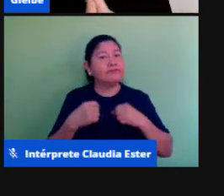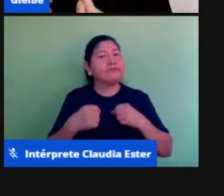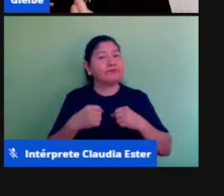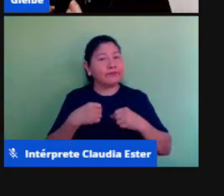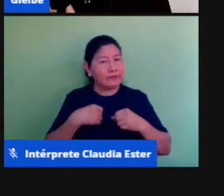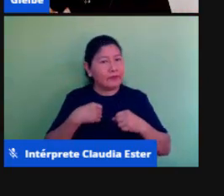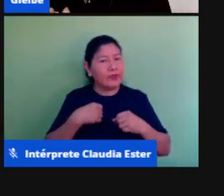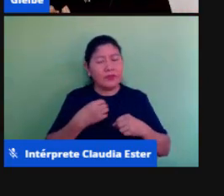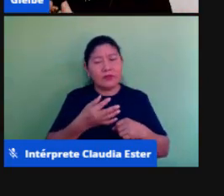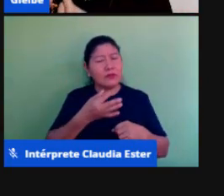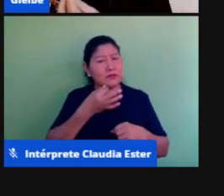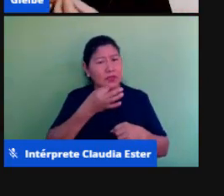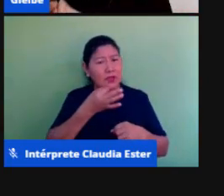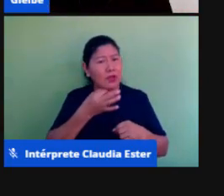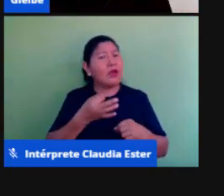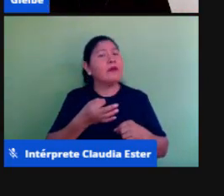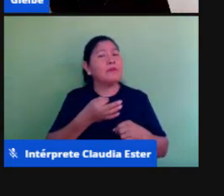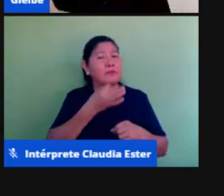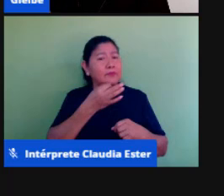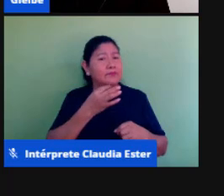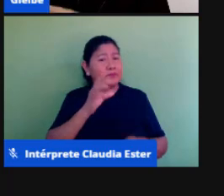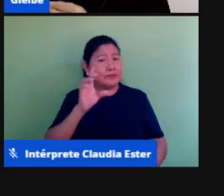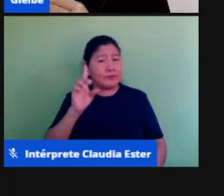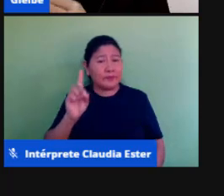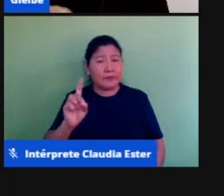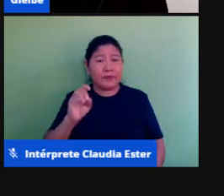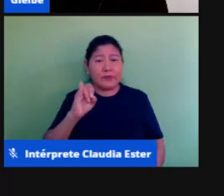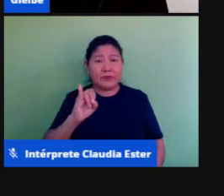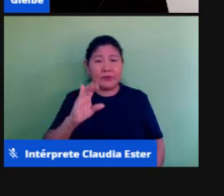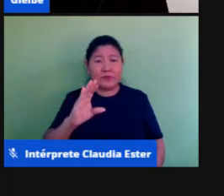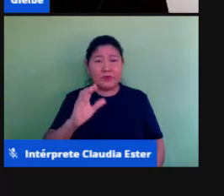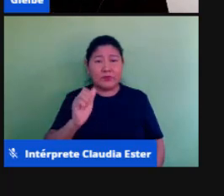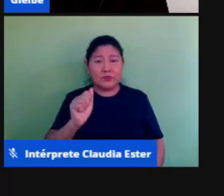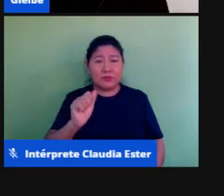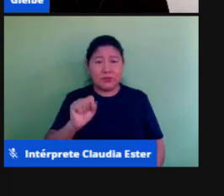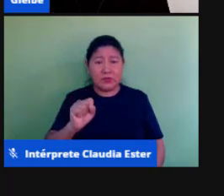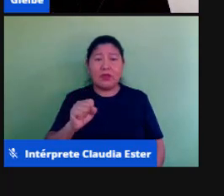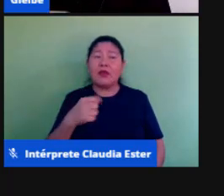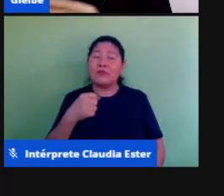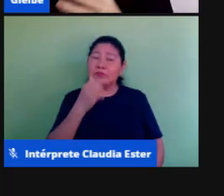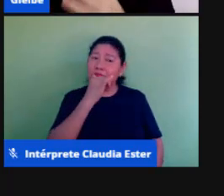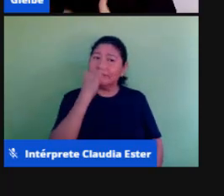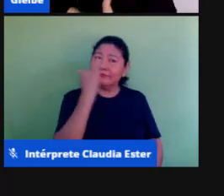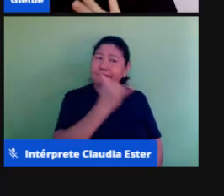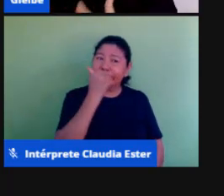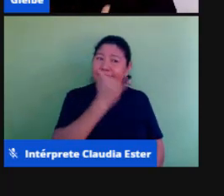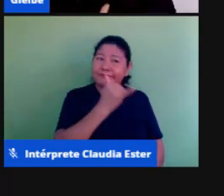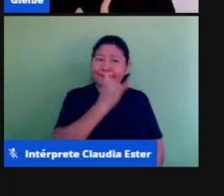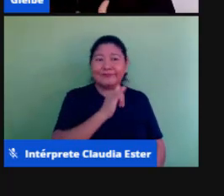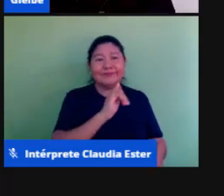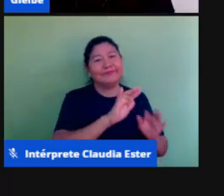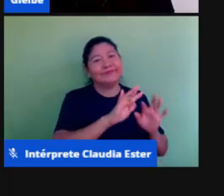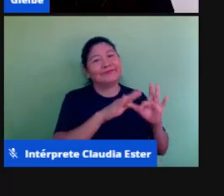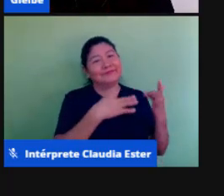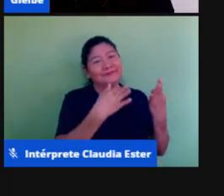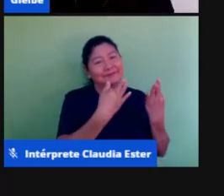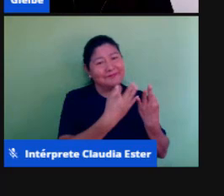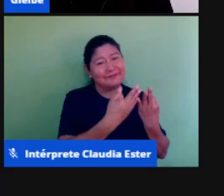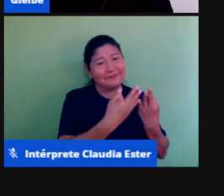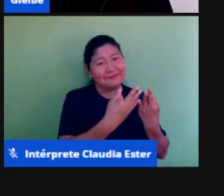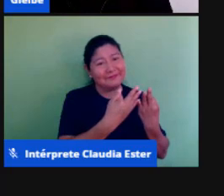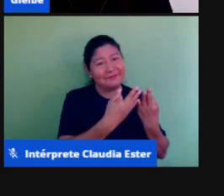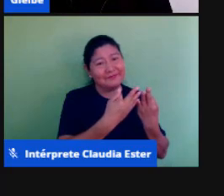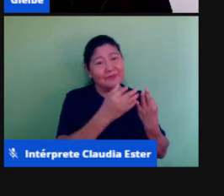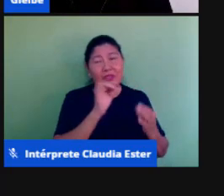dica, pequena dica, que eu preciso passar para os meus pais. Nem que eu fique trabalhando